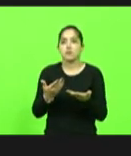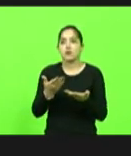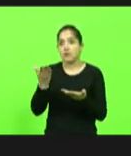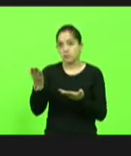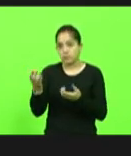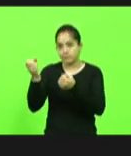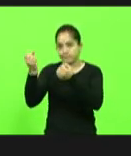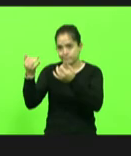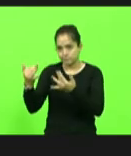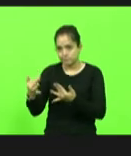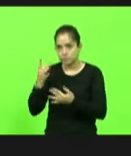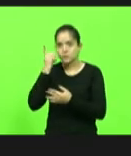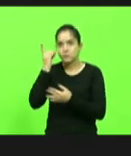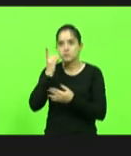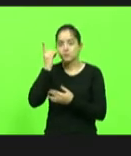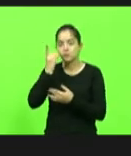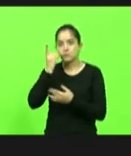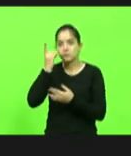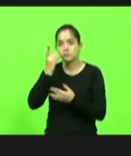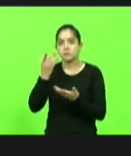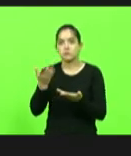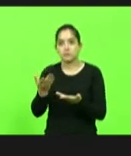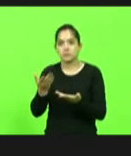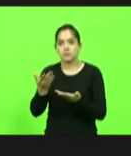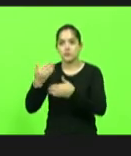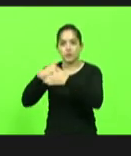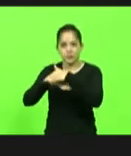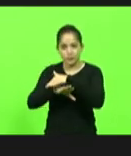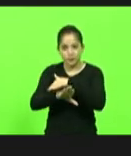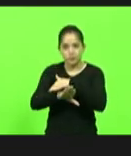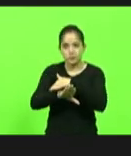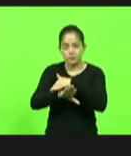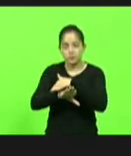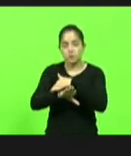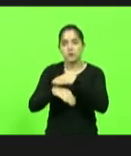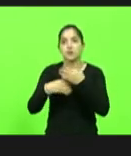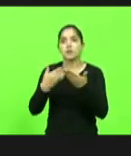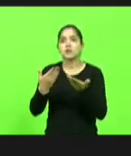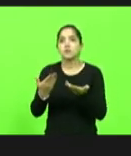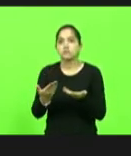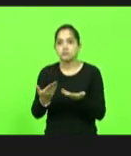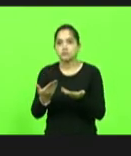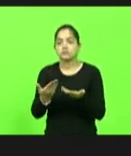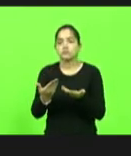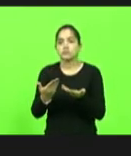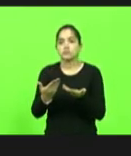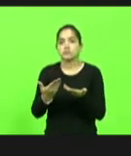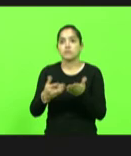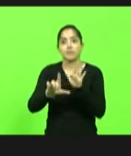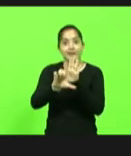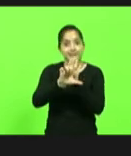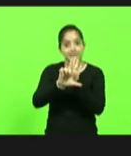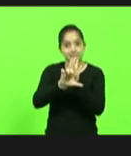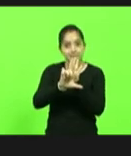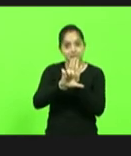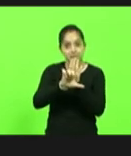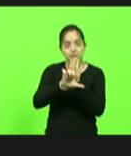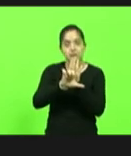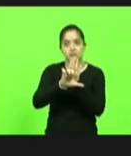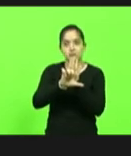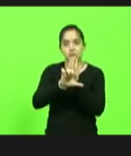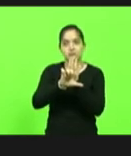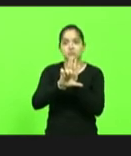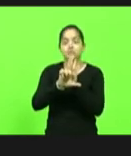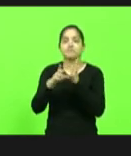disse, a questão do fundo a fundo, a questão do lei do fundo, para